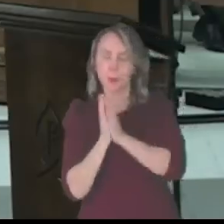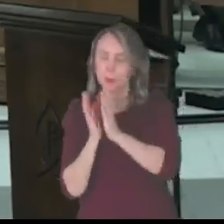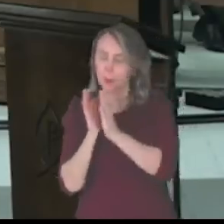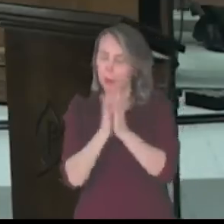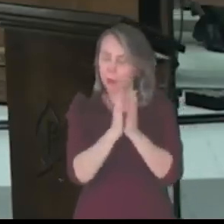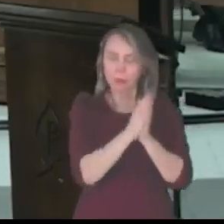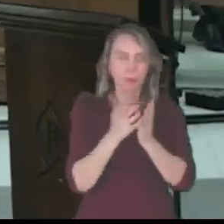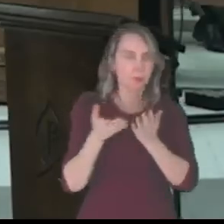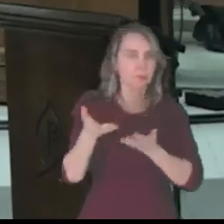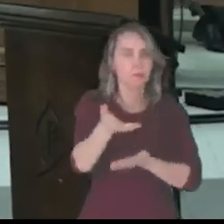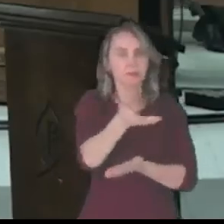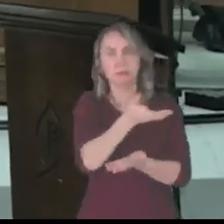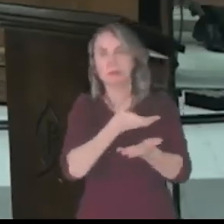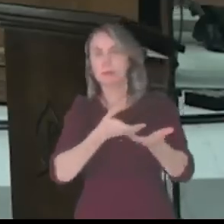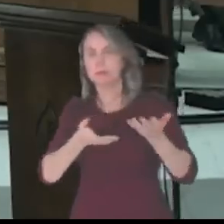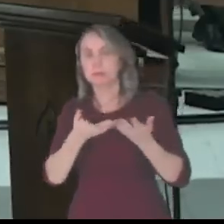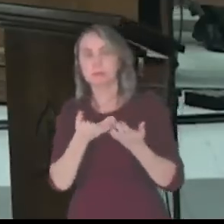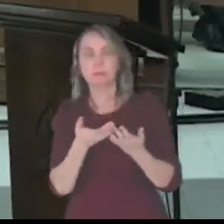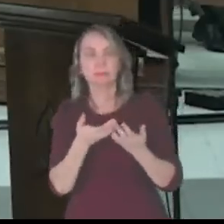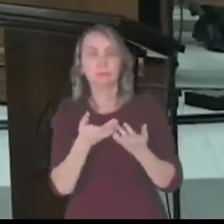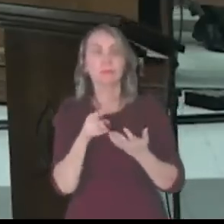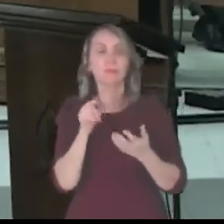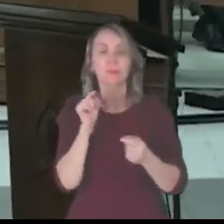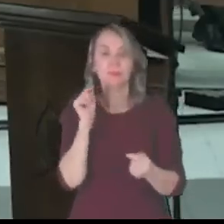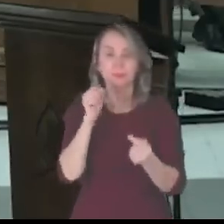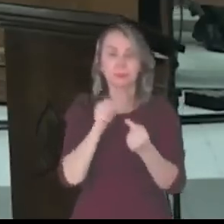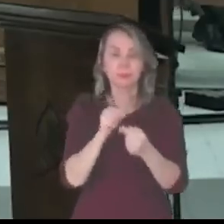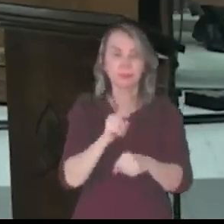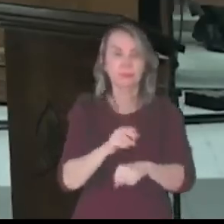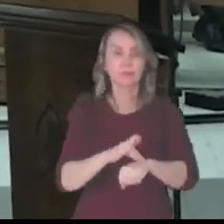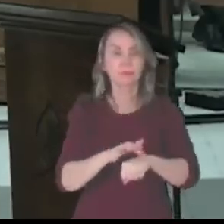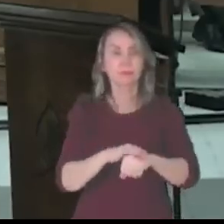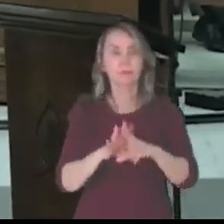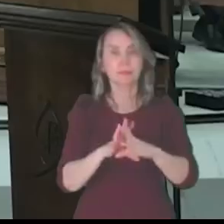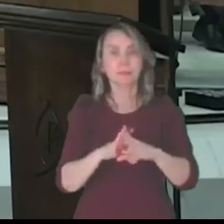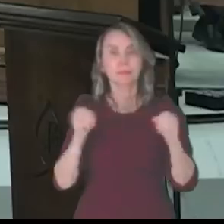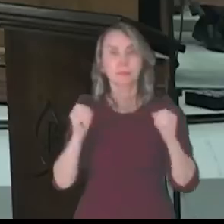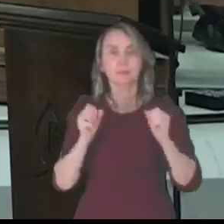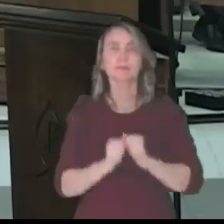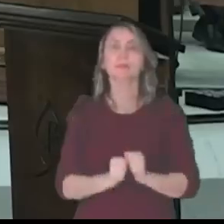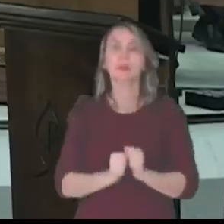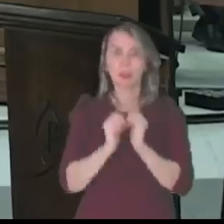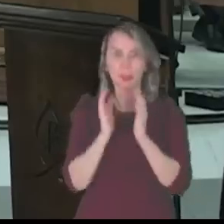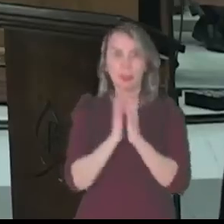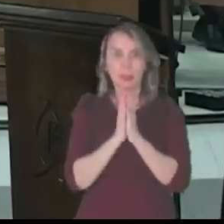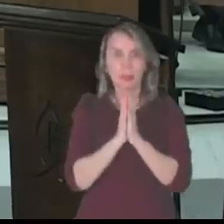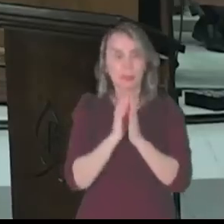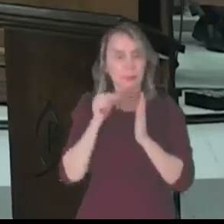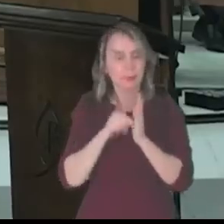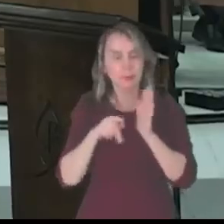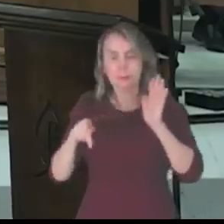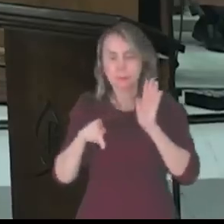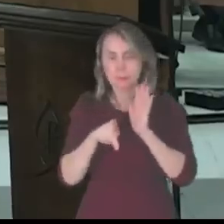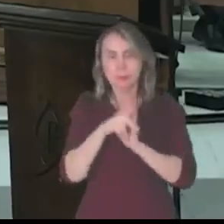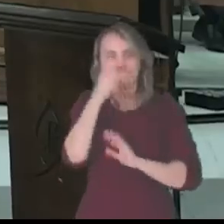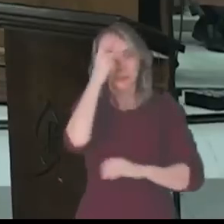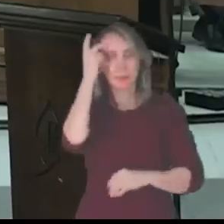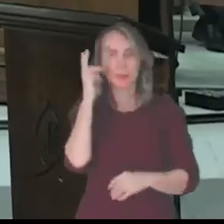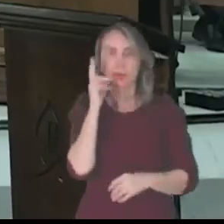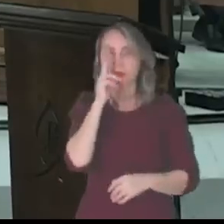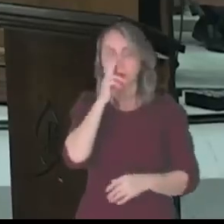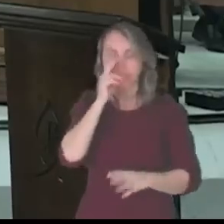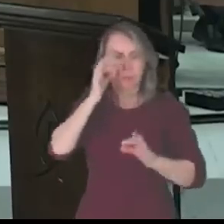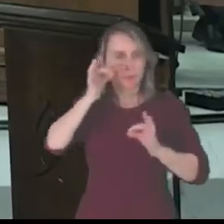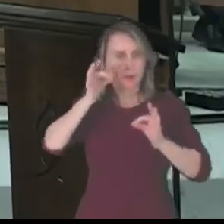para que sareis A oração feita por um justo pode